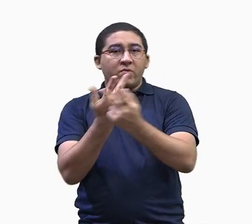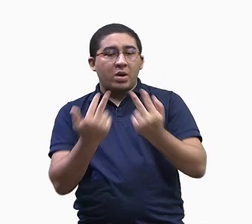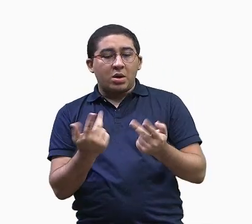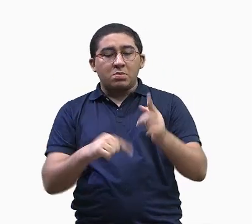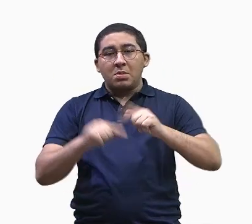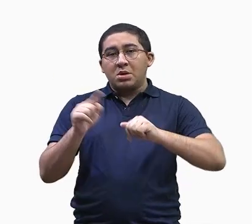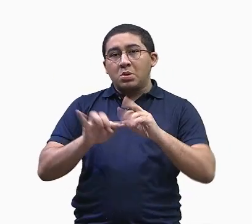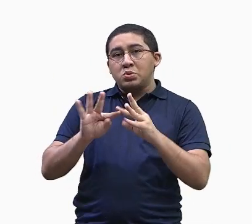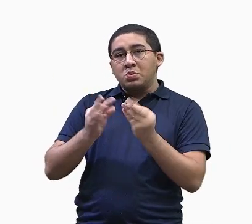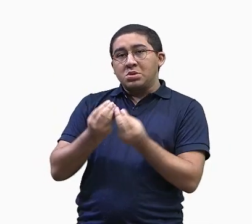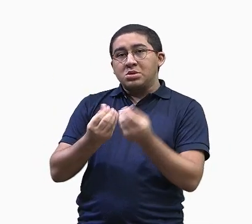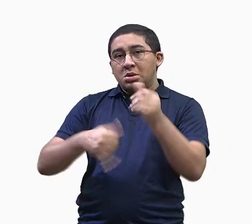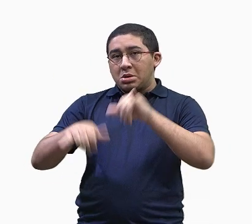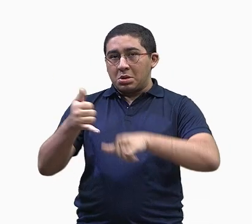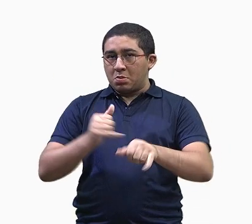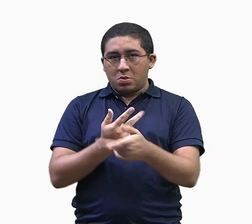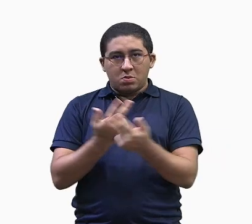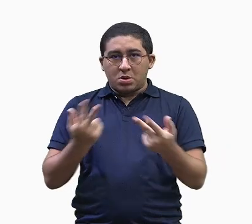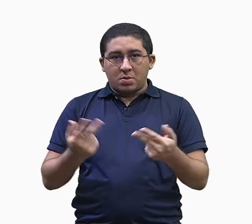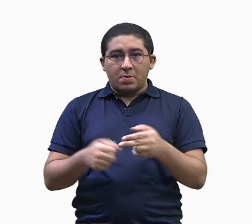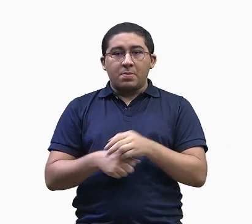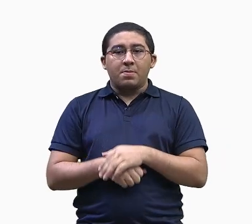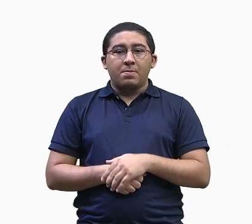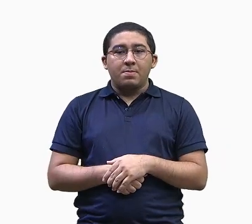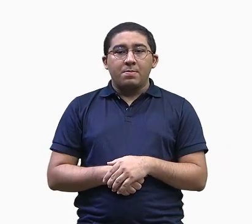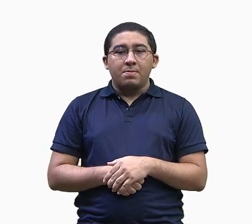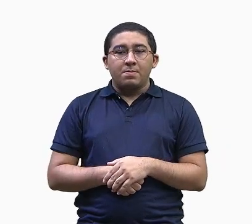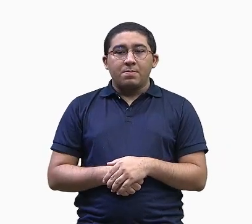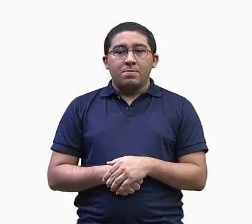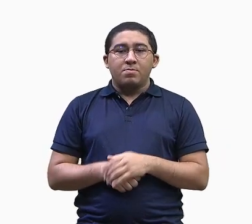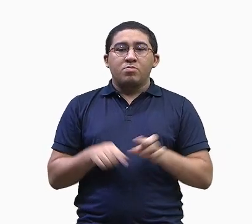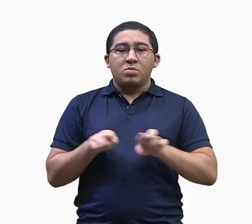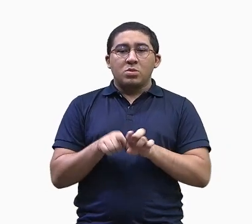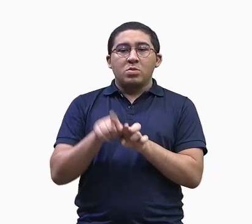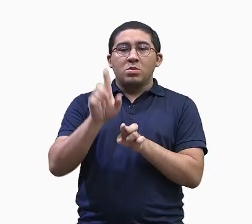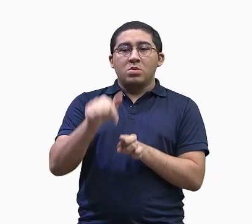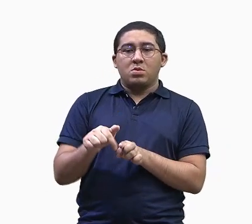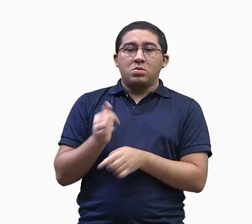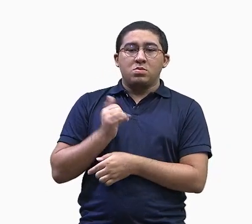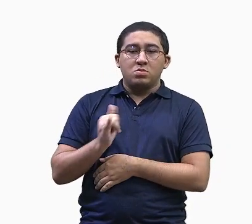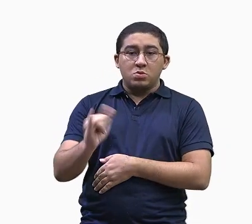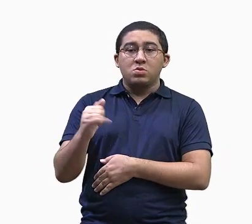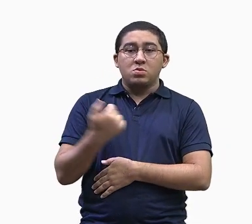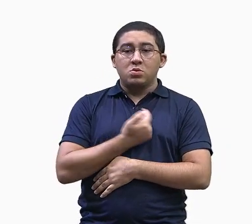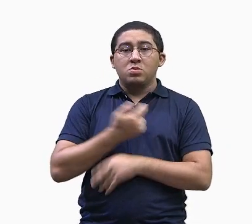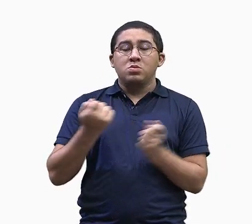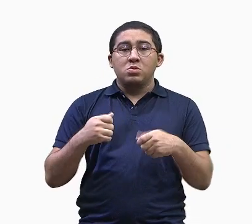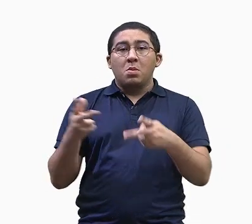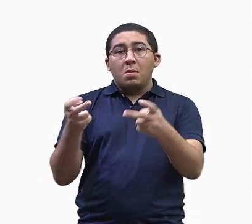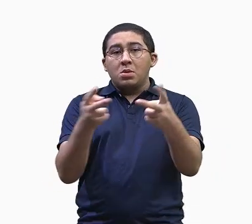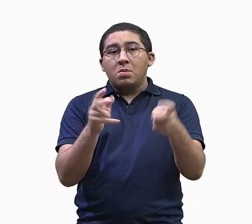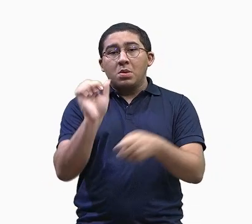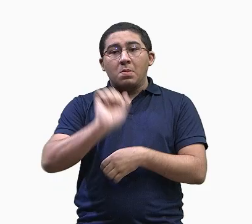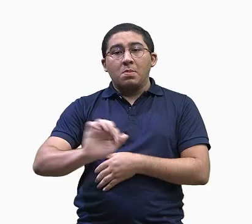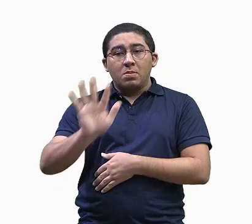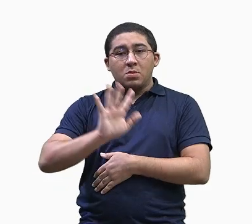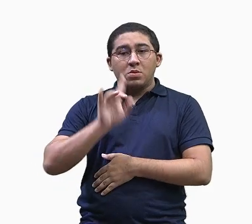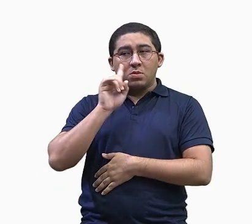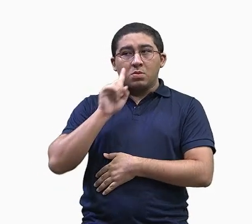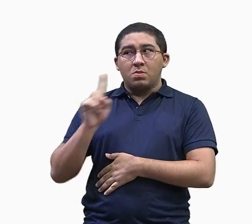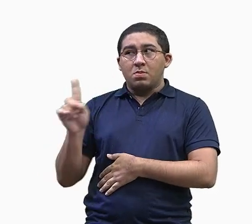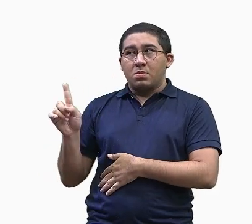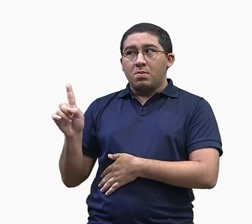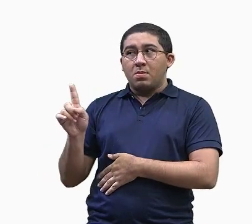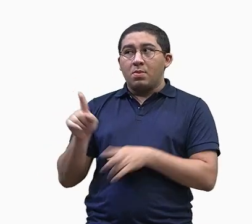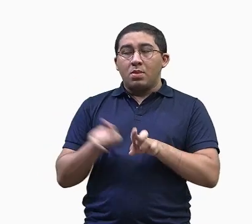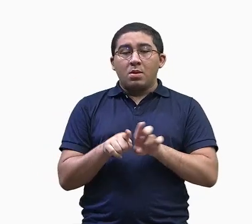entre outros. E aí nós temos, nessa fonte de energia, como a gente pode verificar aí nessas imagens, né? No